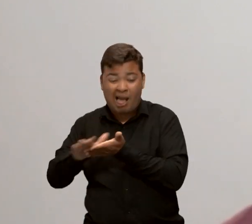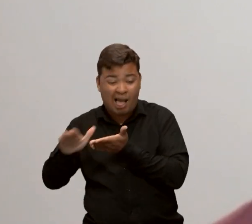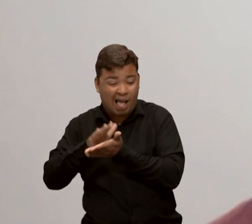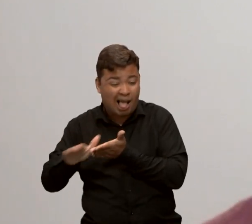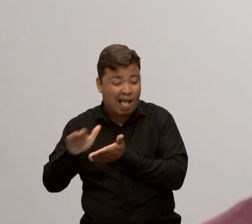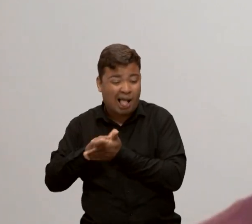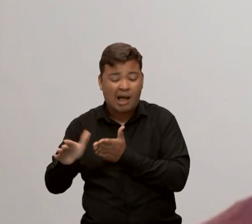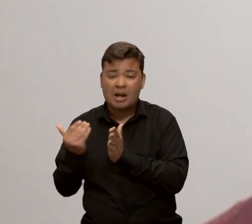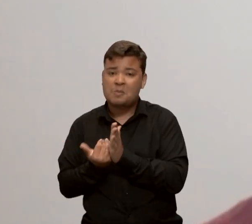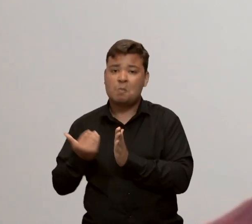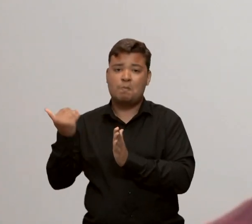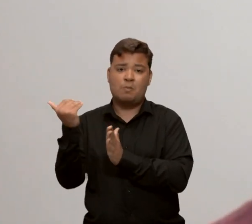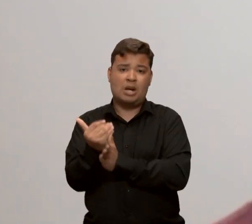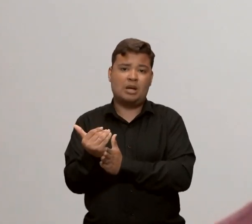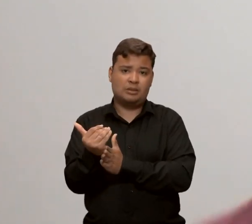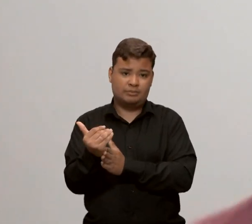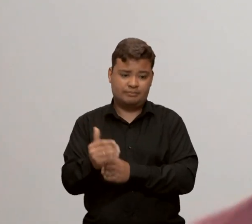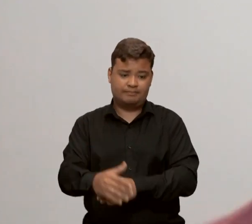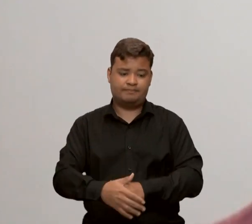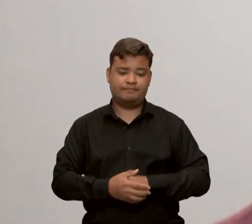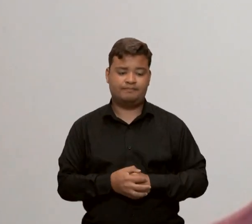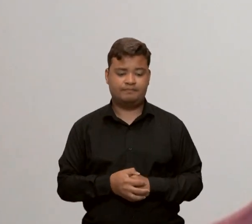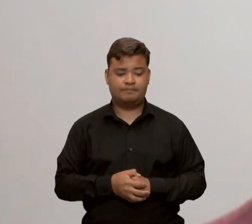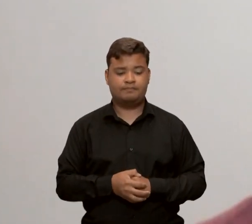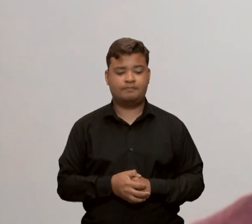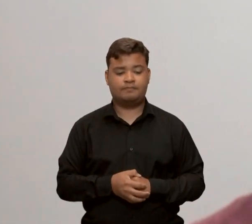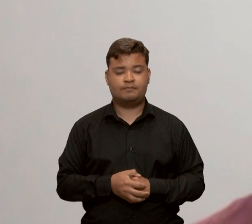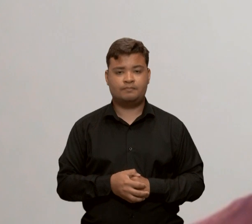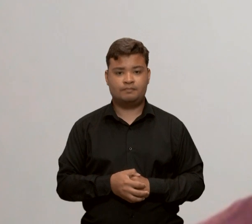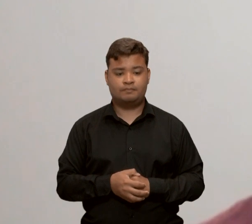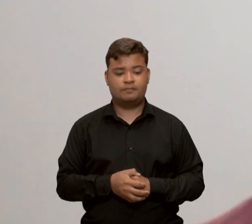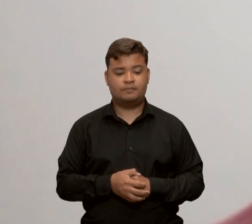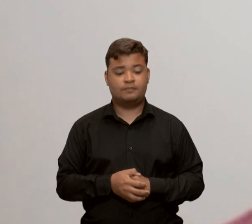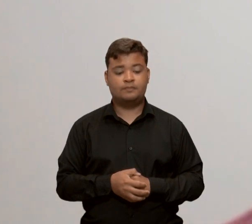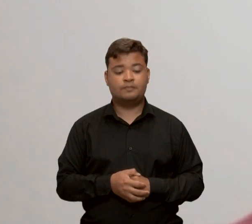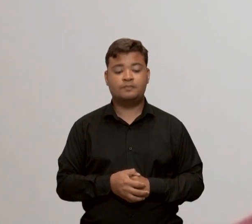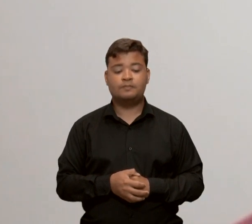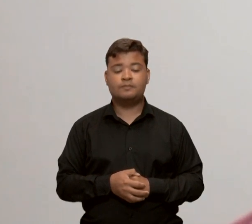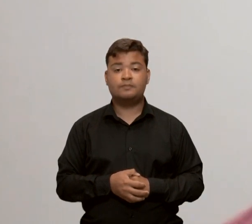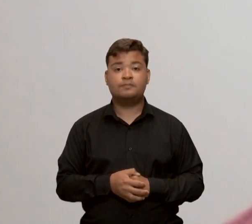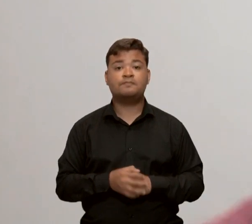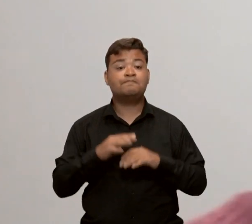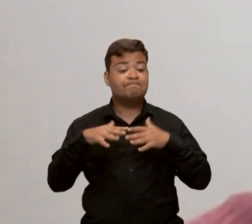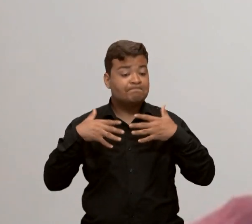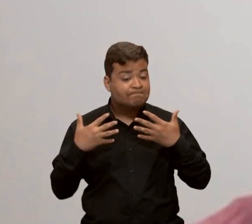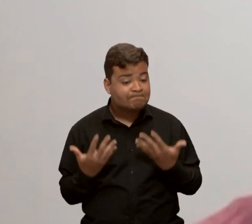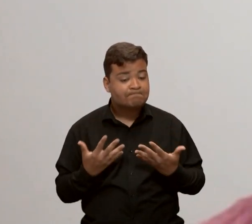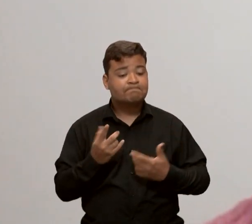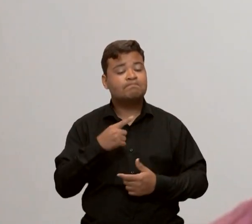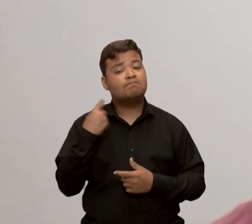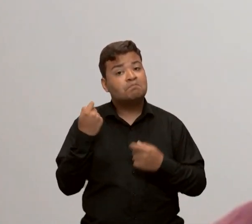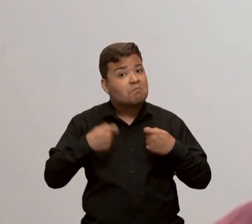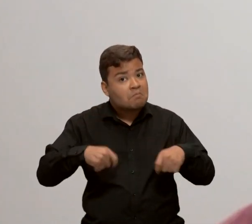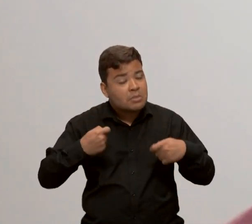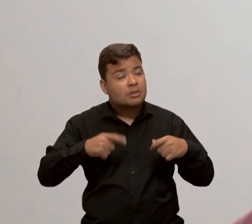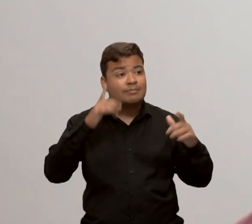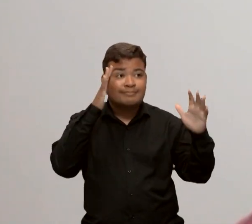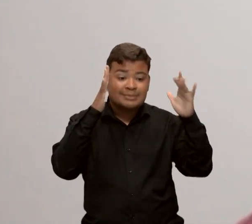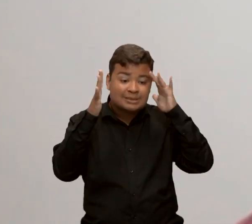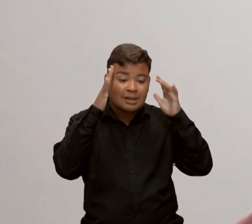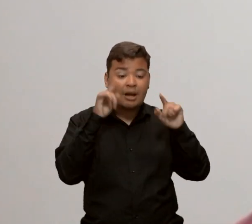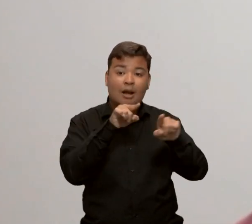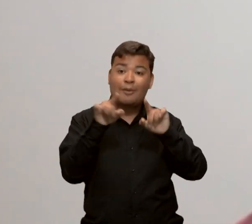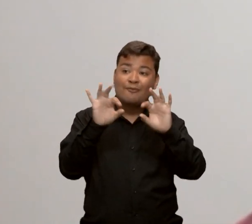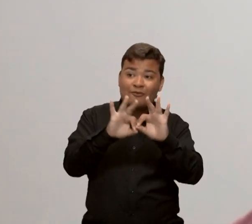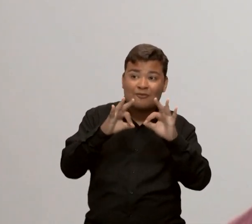além do que ela pode arcar com essa despesa. Então, a gente precisa, né, pensar nessas famílias como